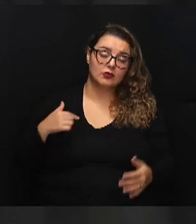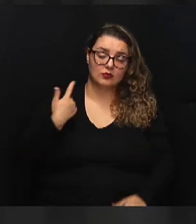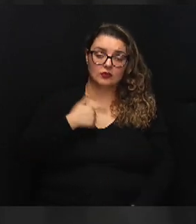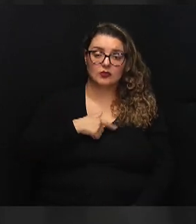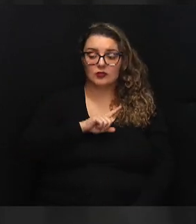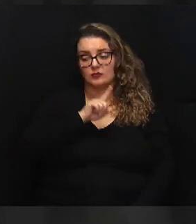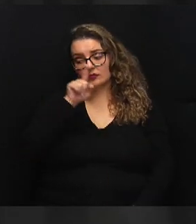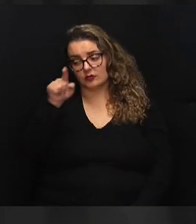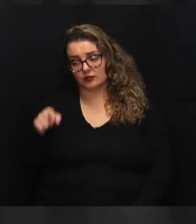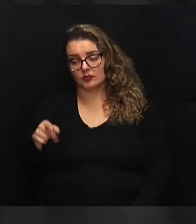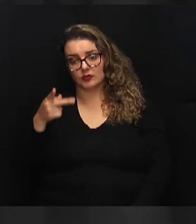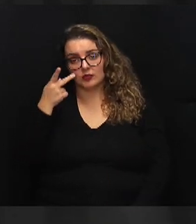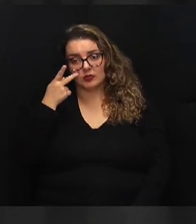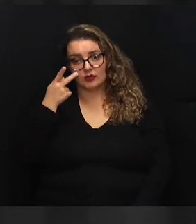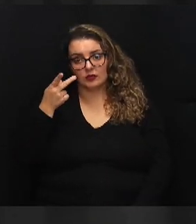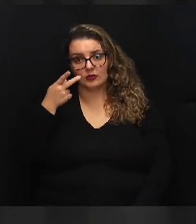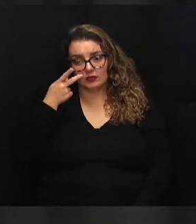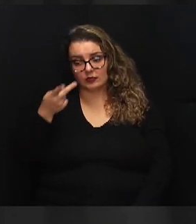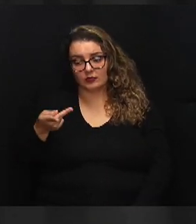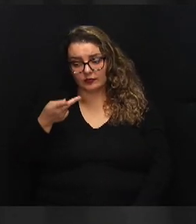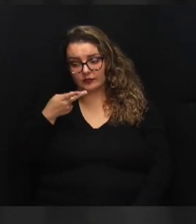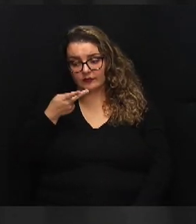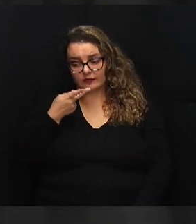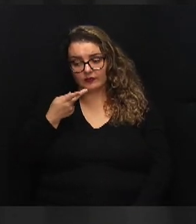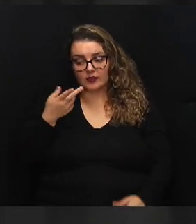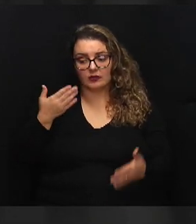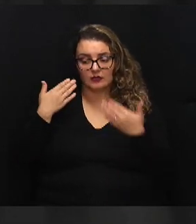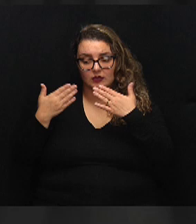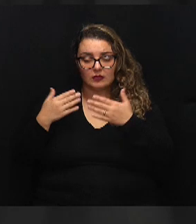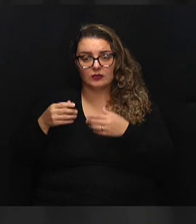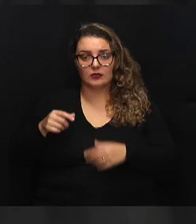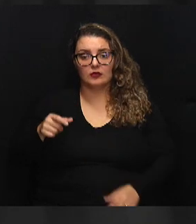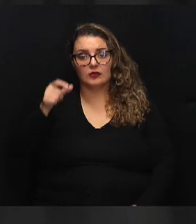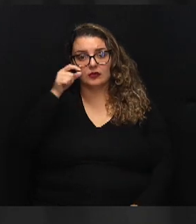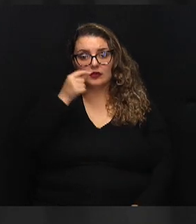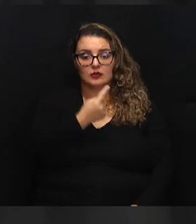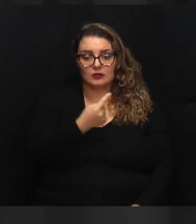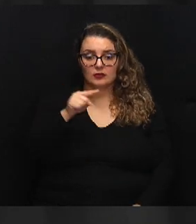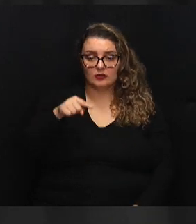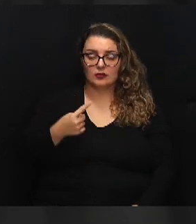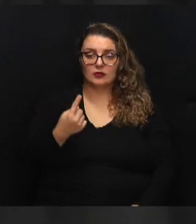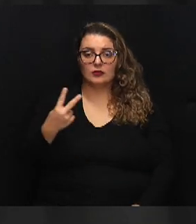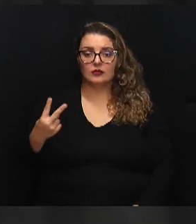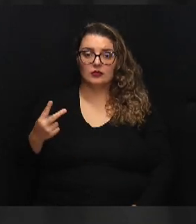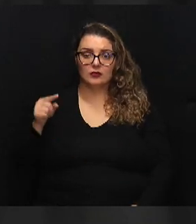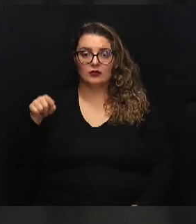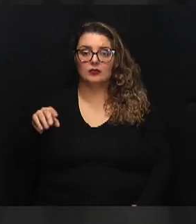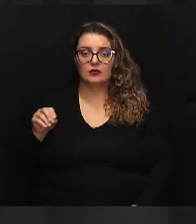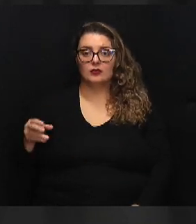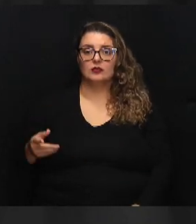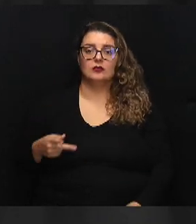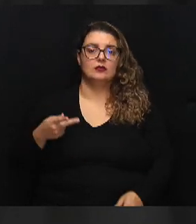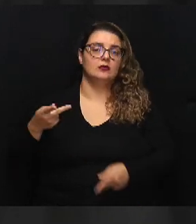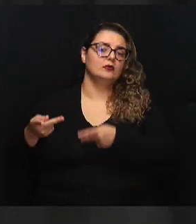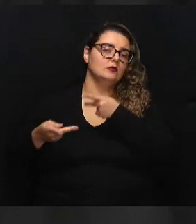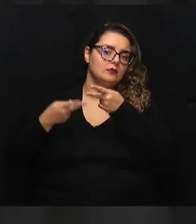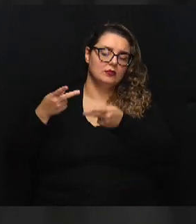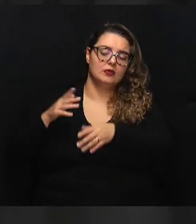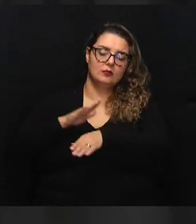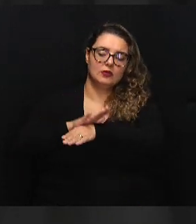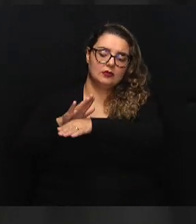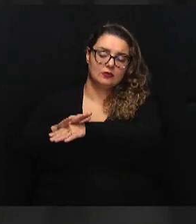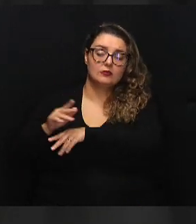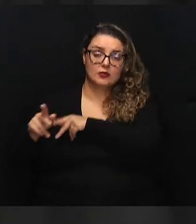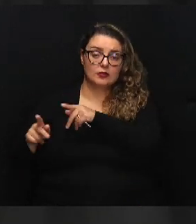hoje, tivemos reuniões lá das 11 horas até meio-dia e vamos fazer várias intervenções lá para que a